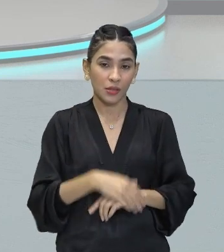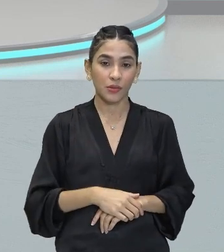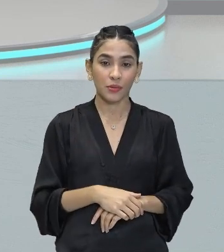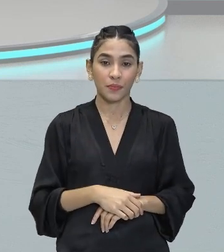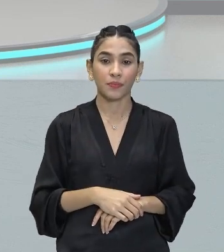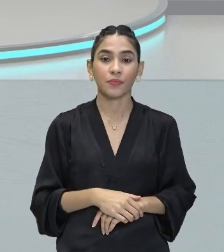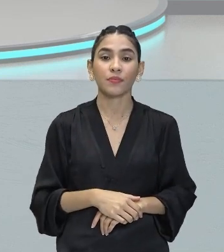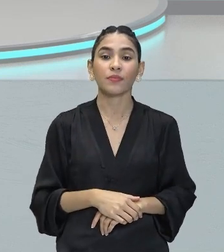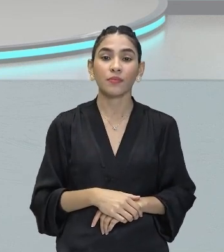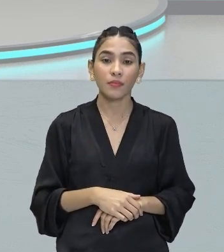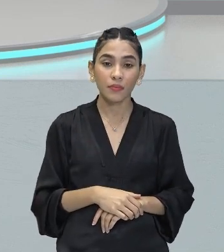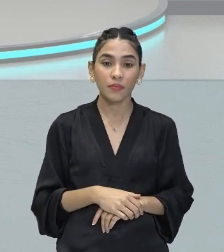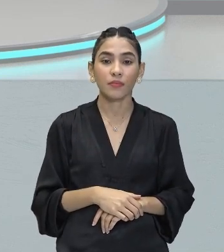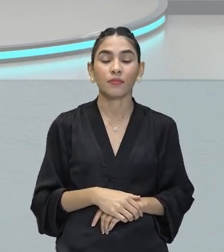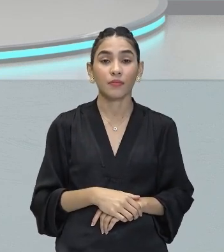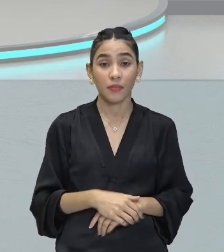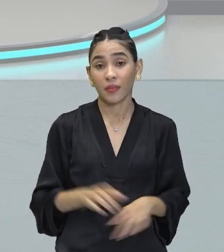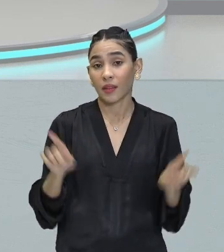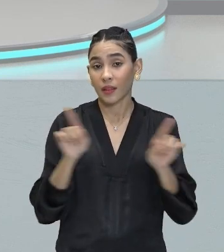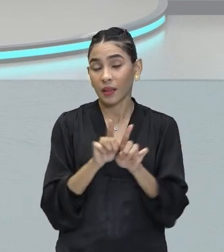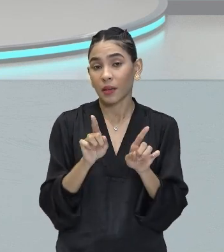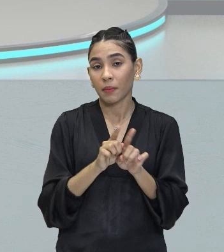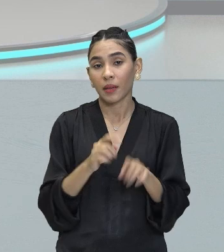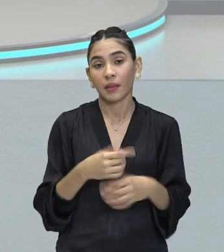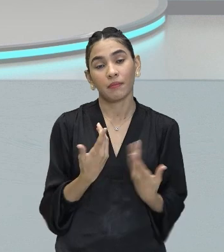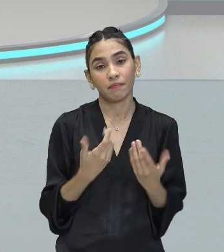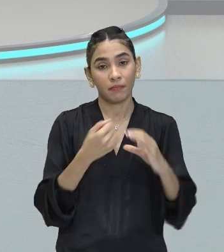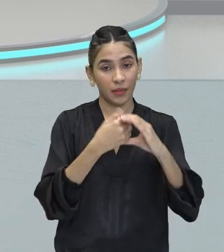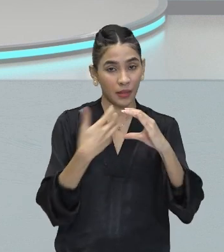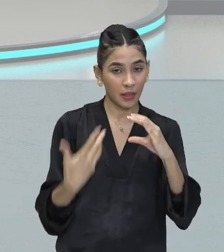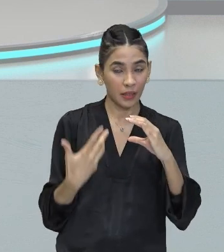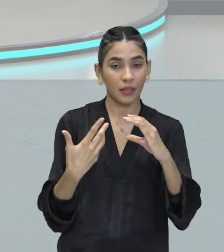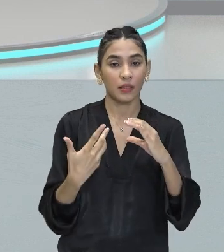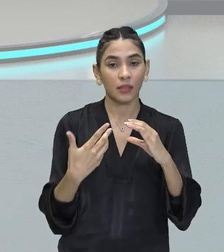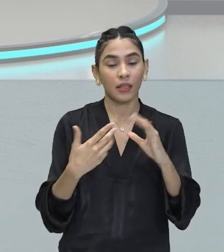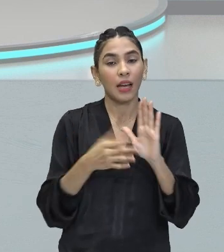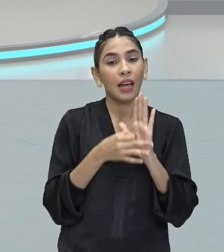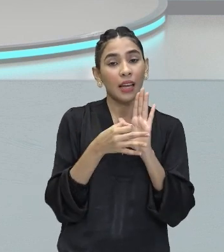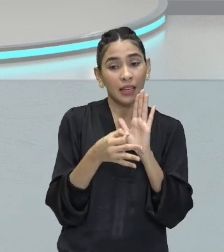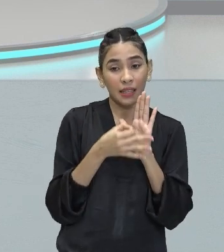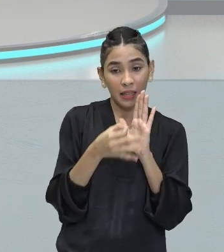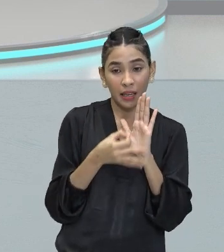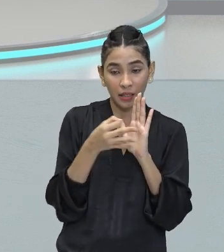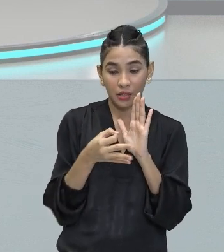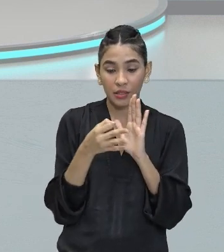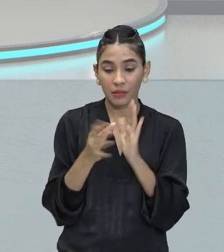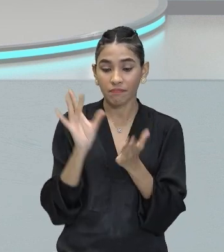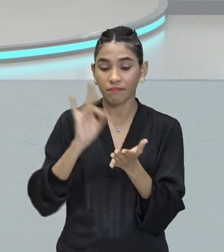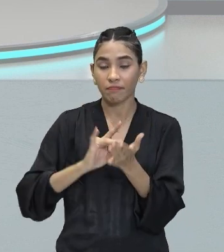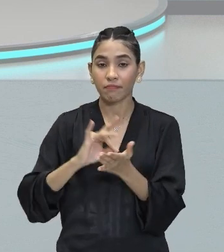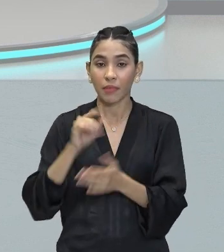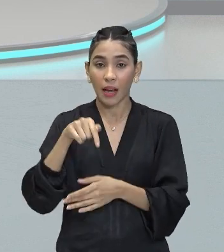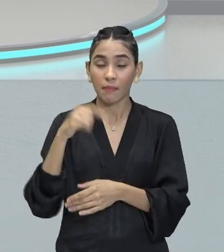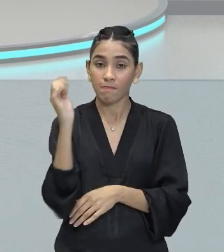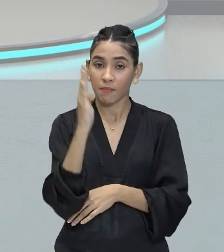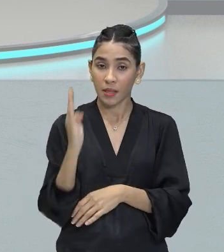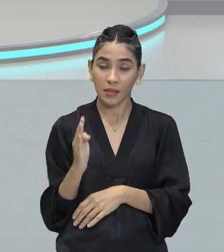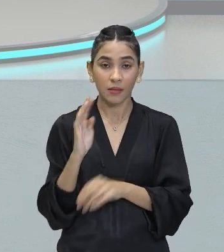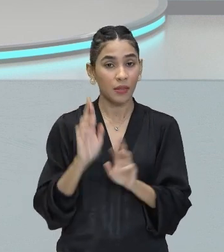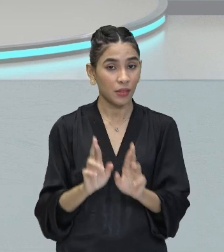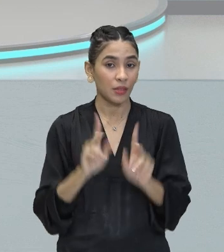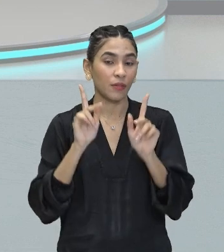avançar? E aí também, como característica, a questão das críticas à realidade brasileira, as